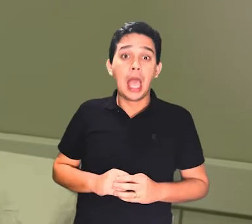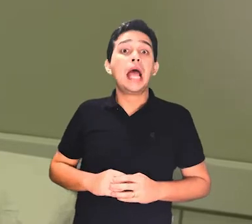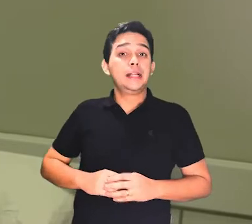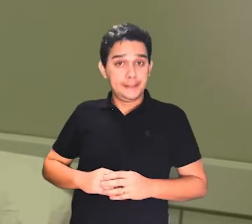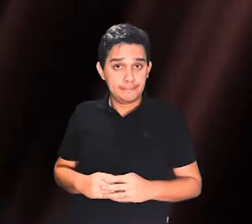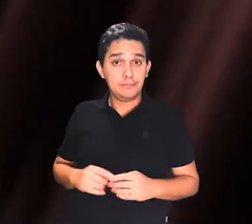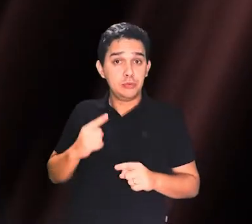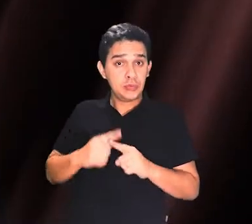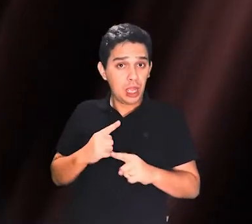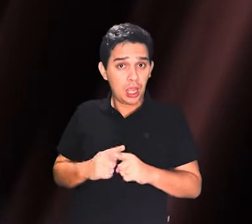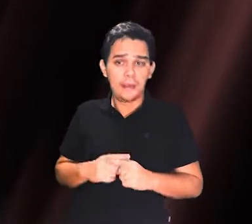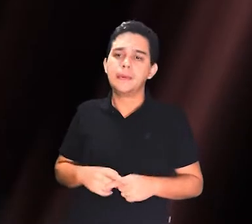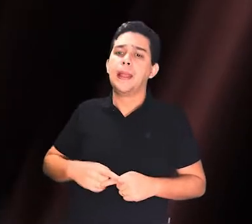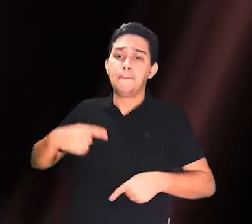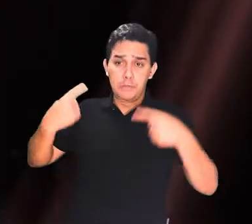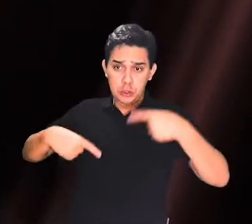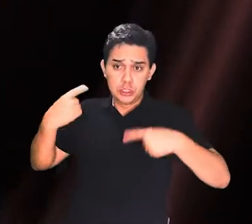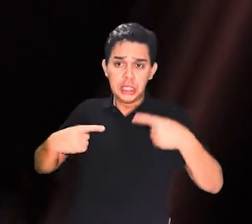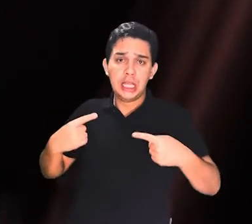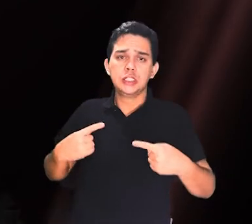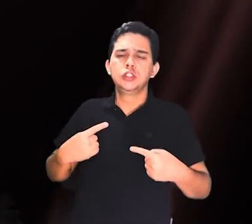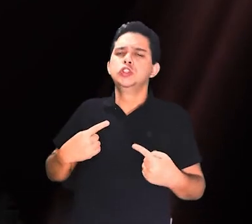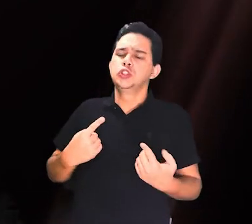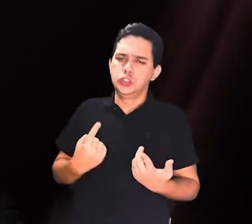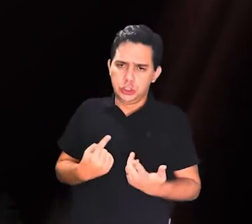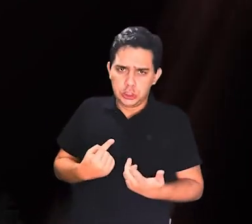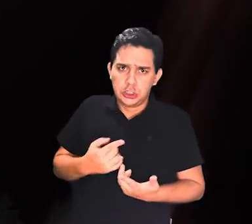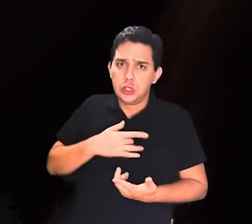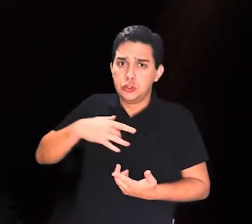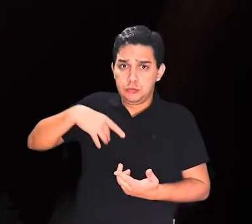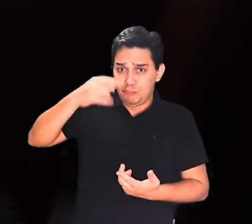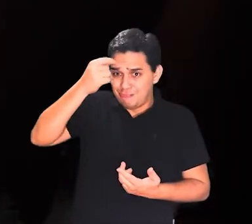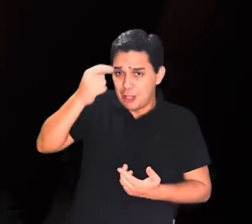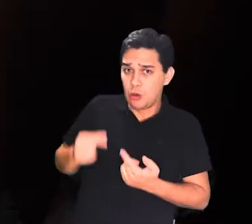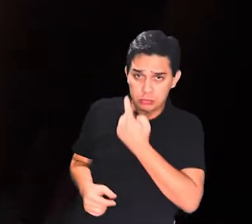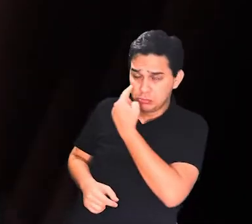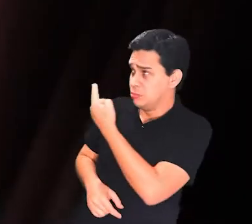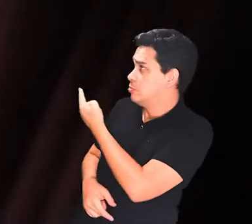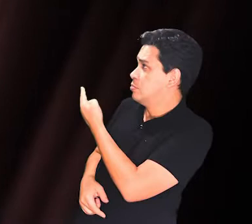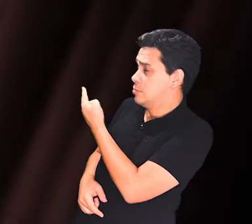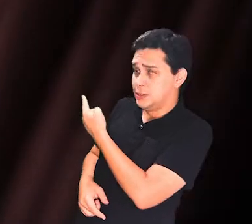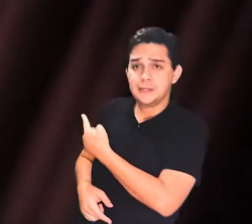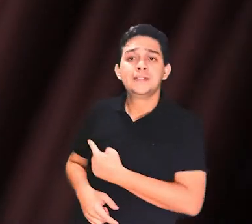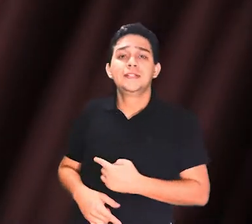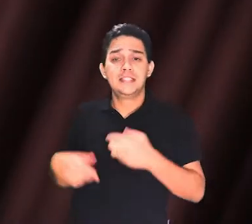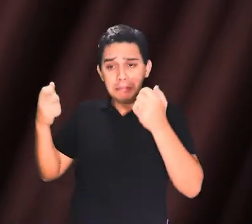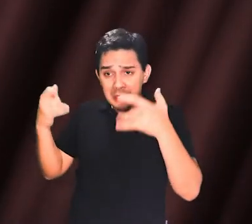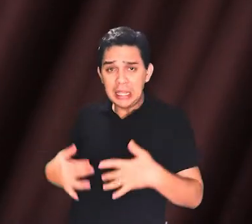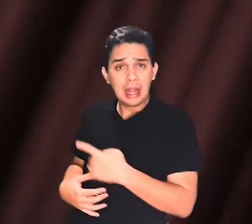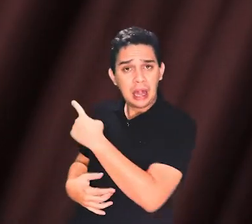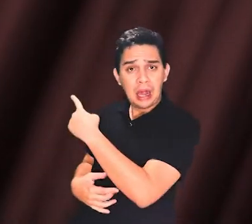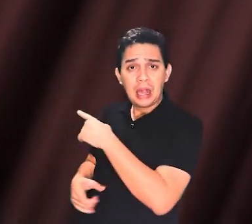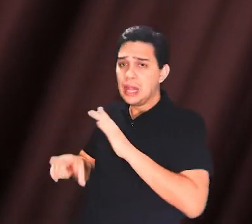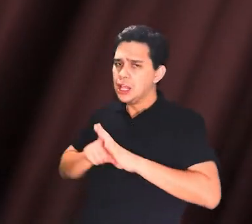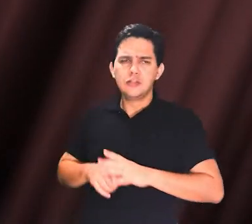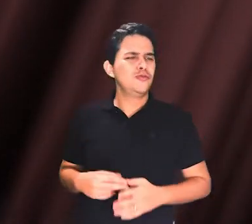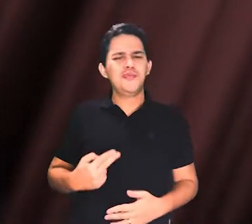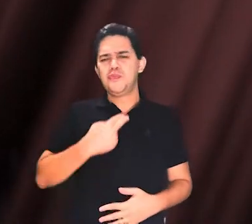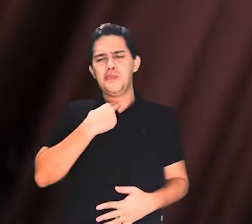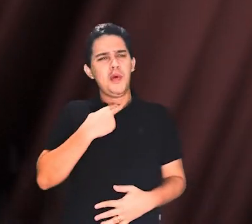Nacional de Saúde Mental em vigor, né, a gente não tem mais essa figura do hospital